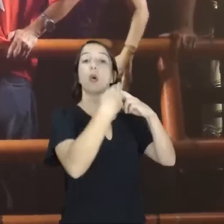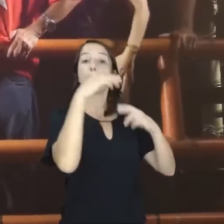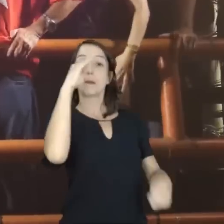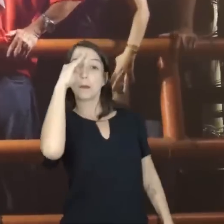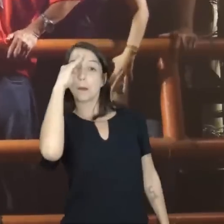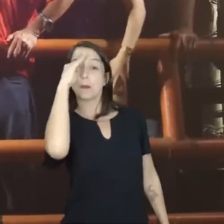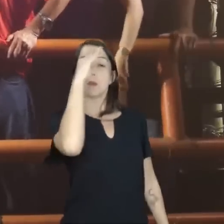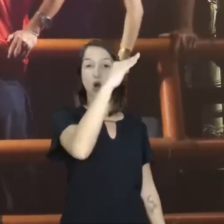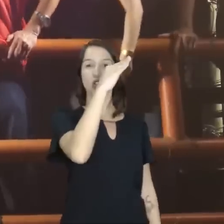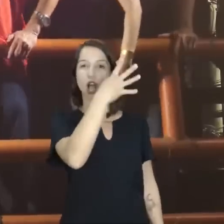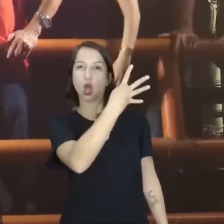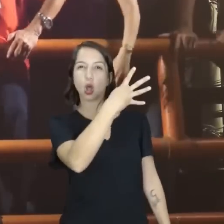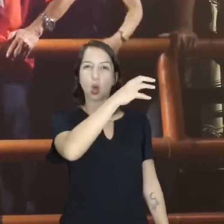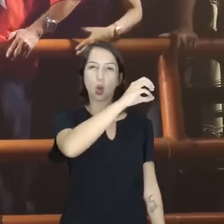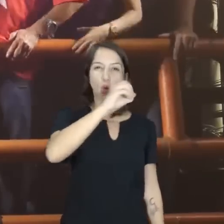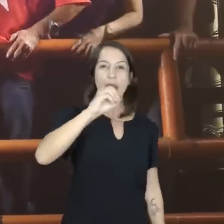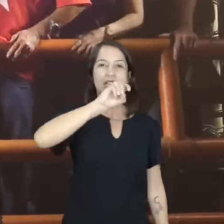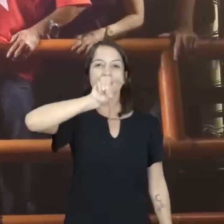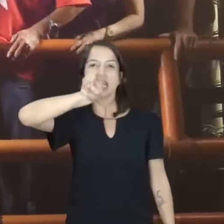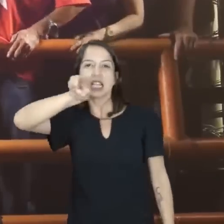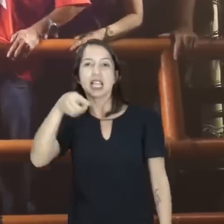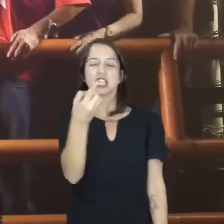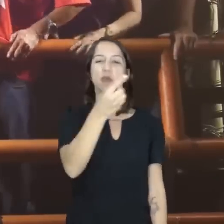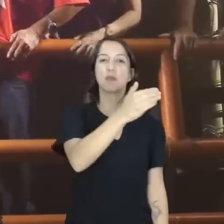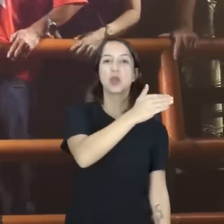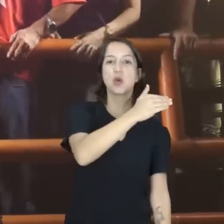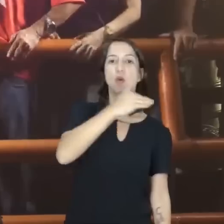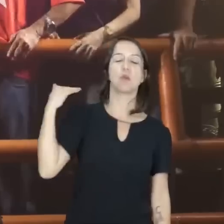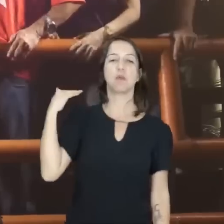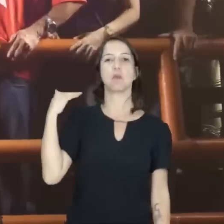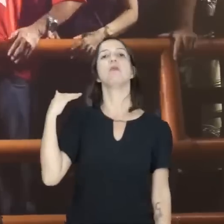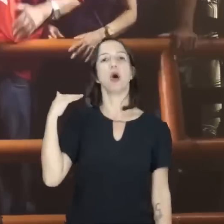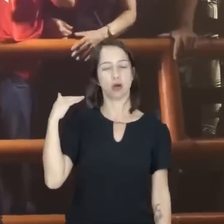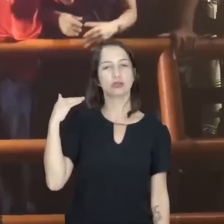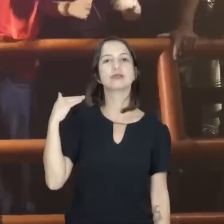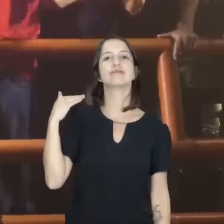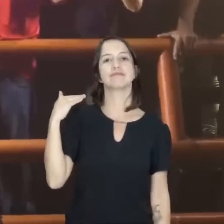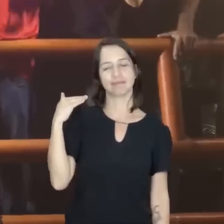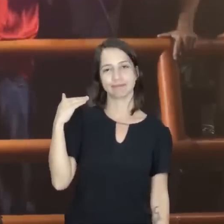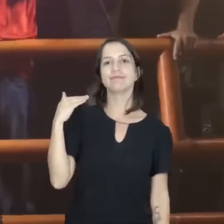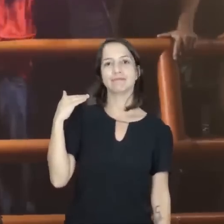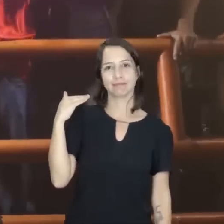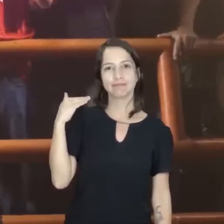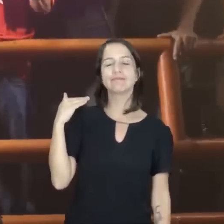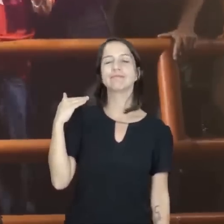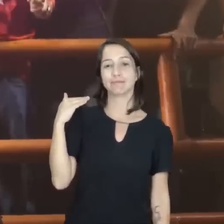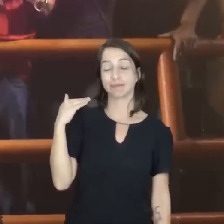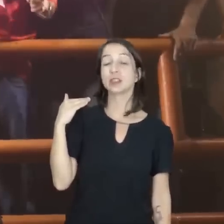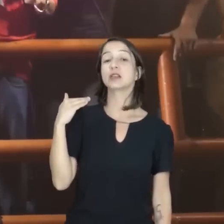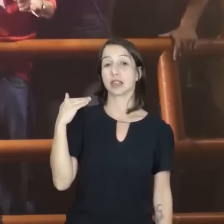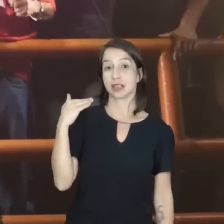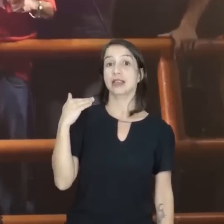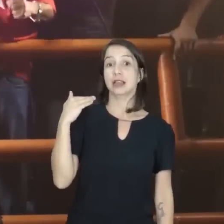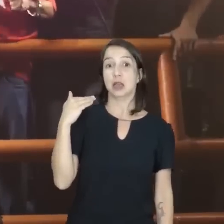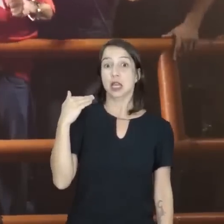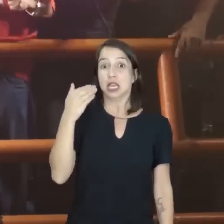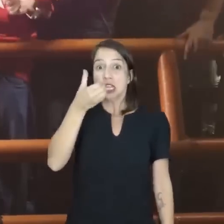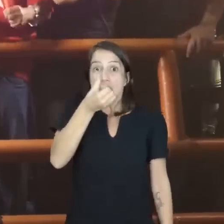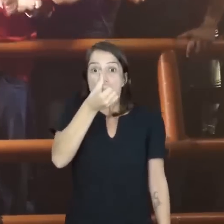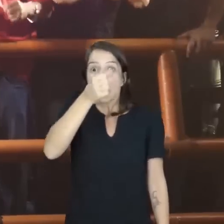400 mil mortes da 680 mil que morreram porque ele